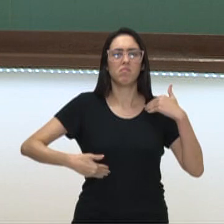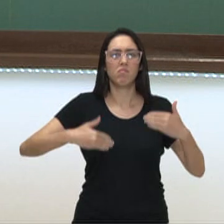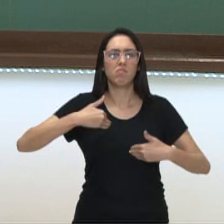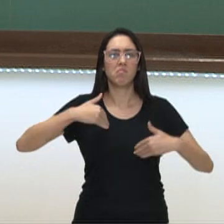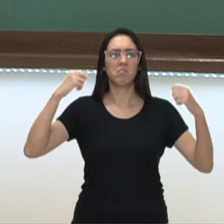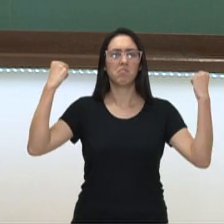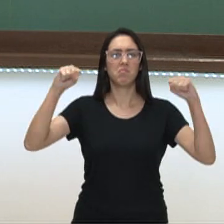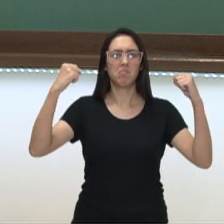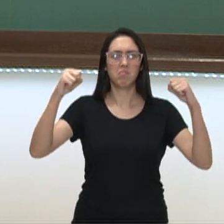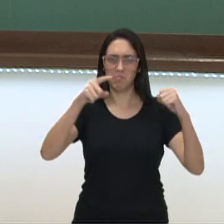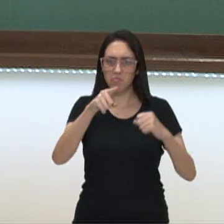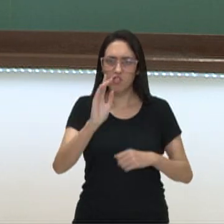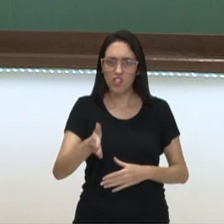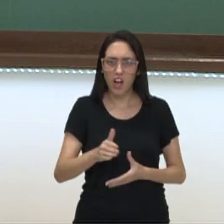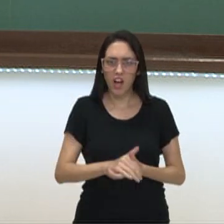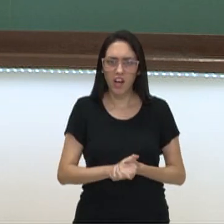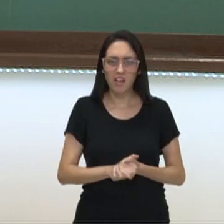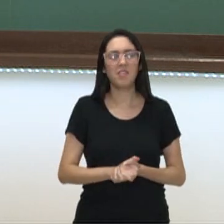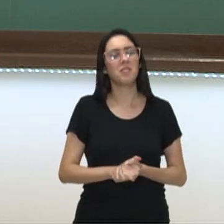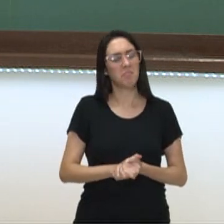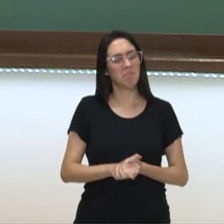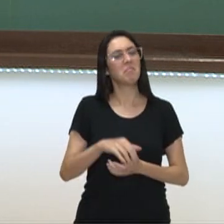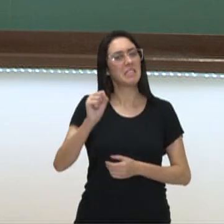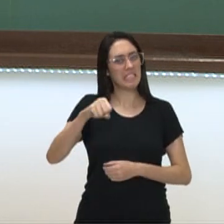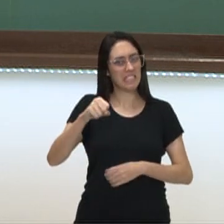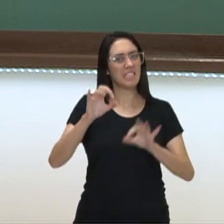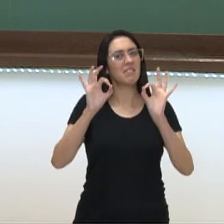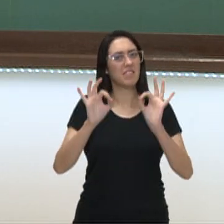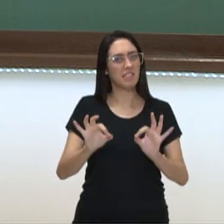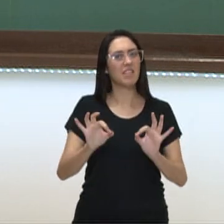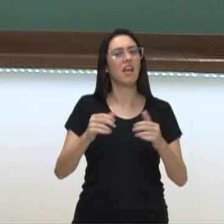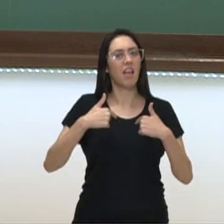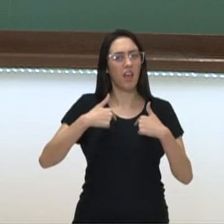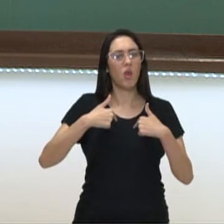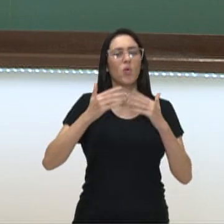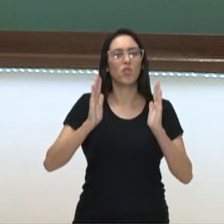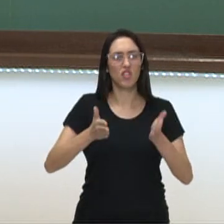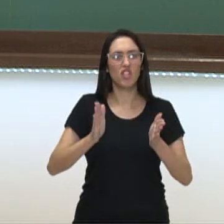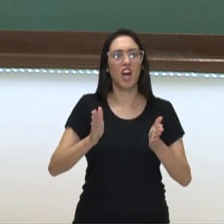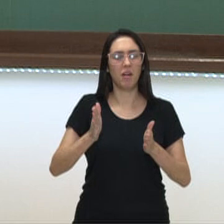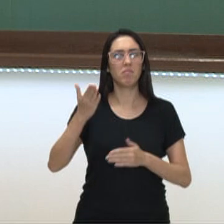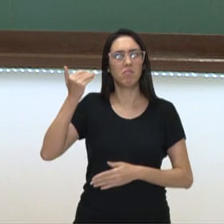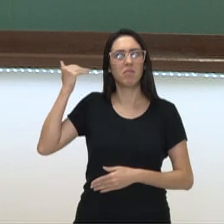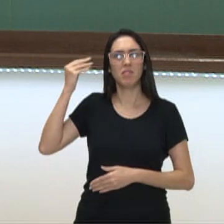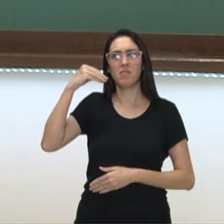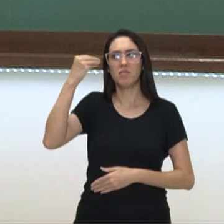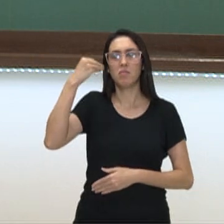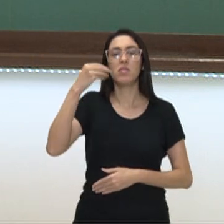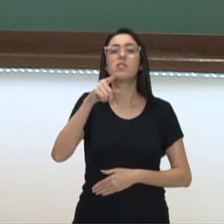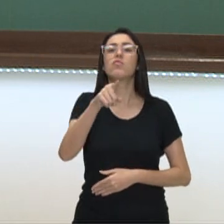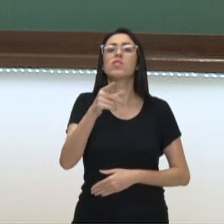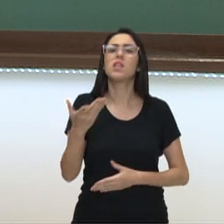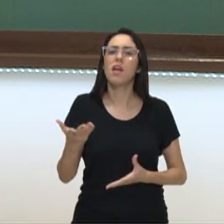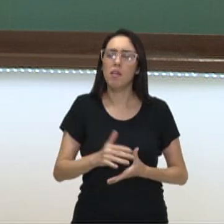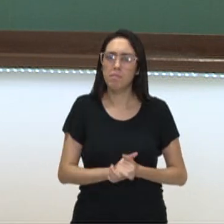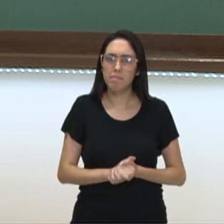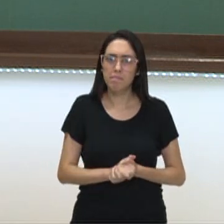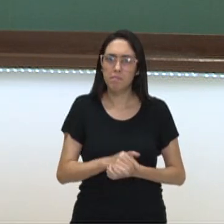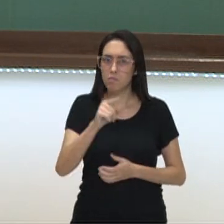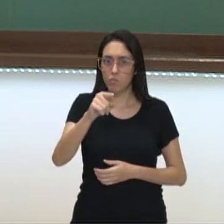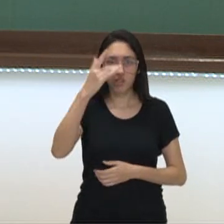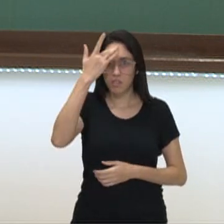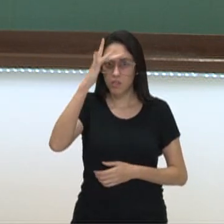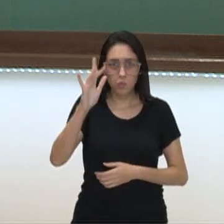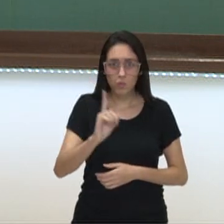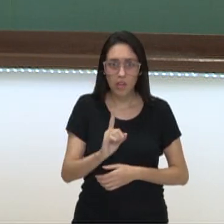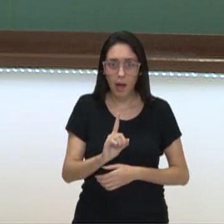aventura? Eu posso dizer que sim, já pude experimentar algumas. E você? Você sabe o que é? Se você não sabe, eu